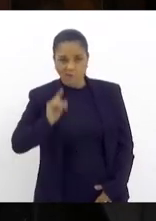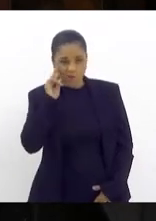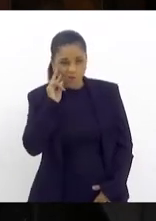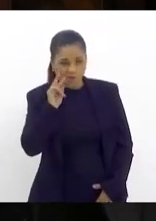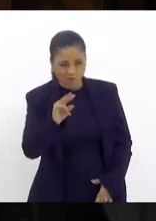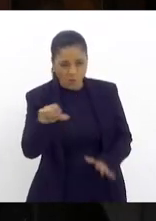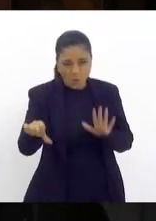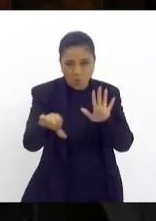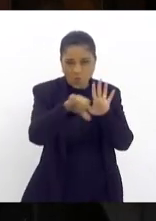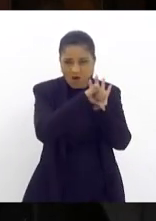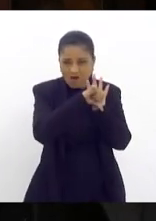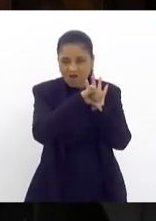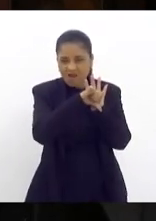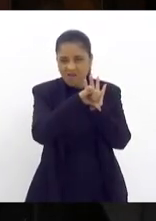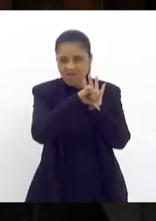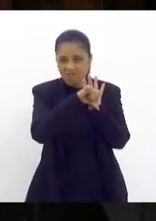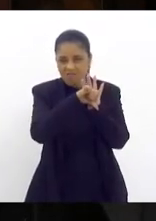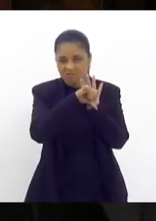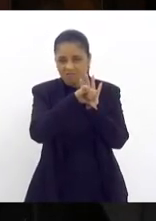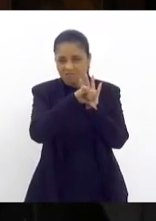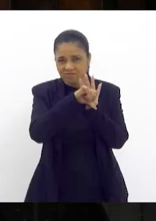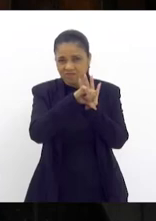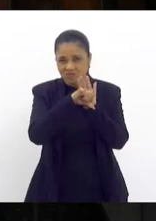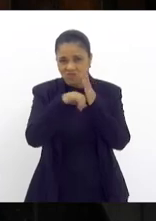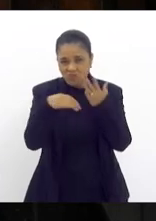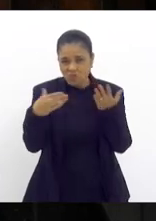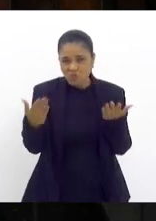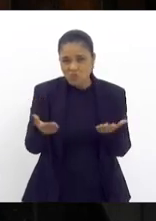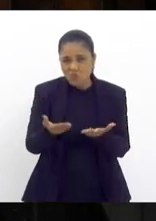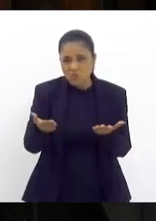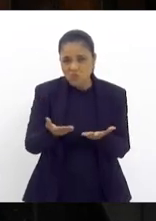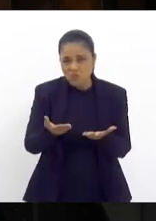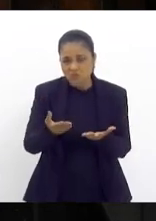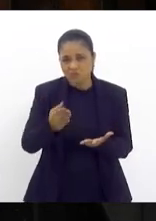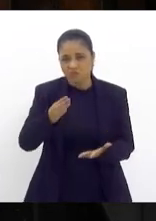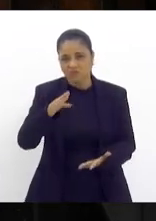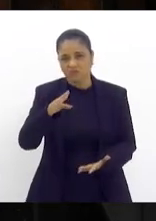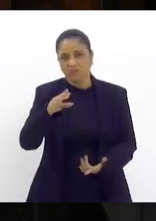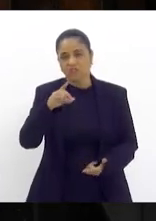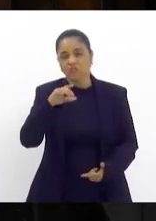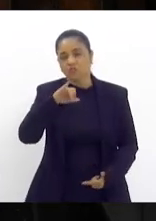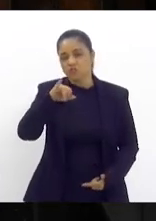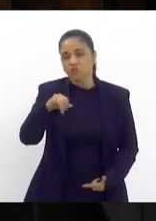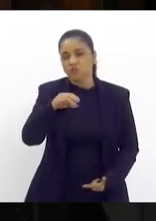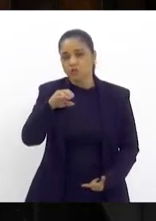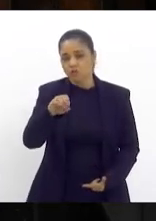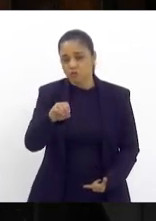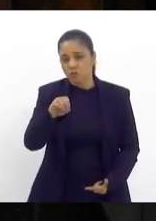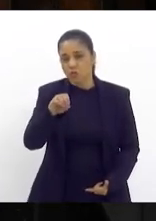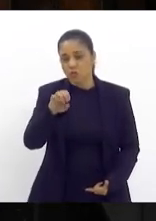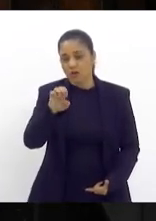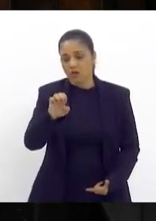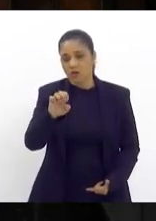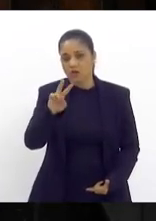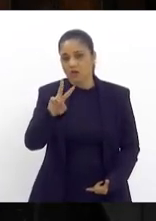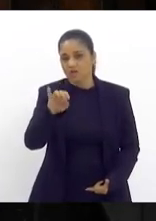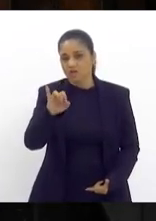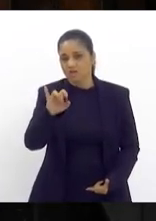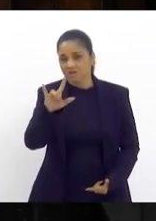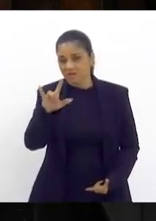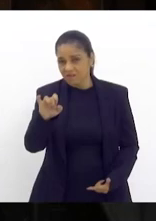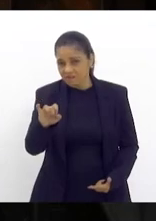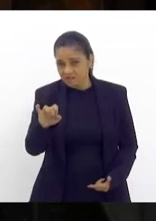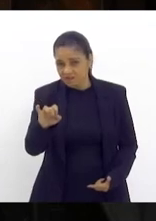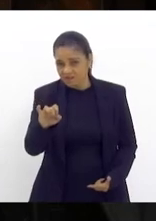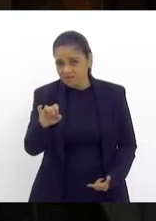tão bárbaro, como aconteceu em Joinville, Santa Catarina, ao pular um muro de uma escola, de uma